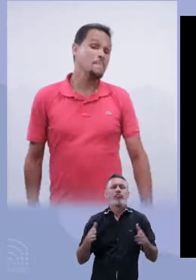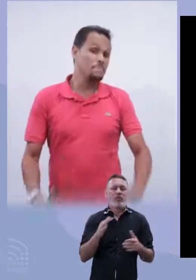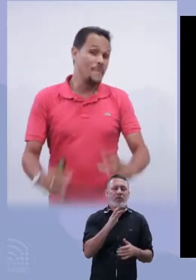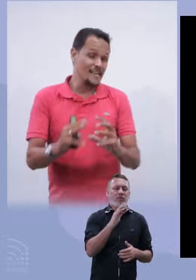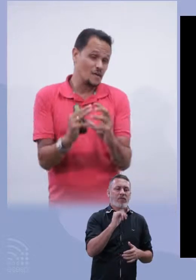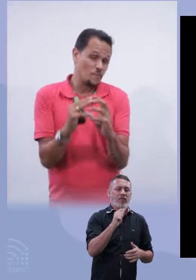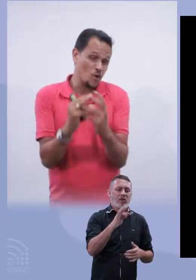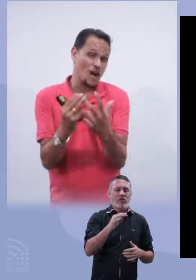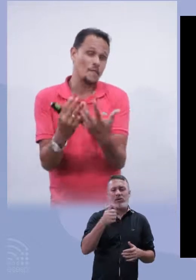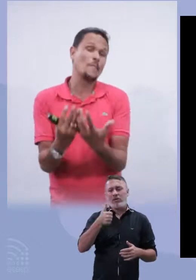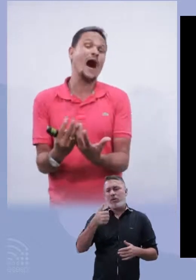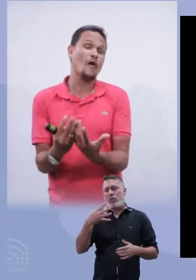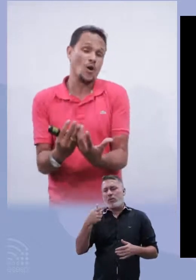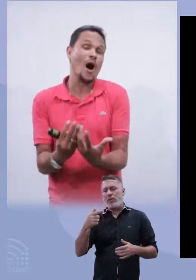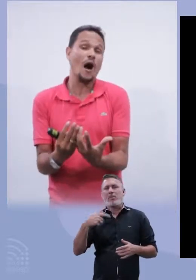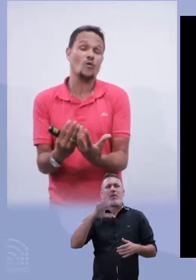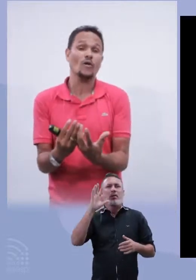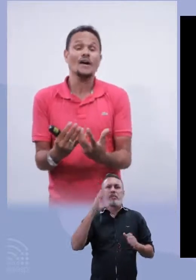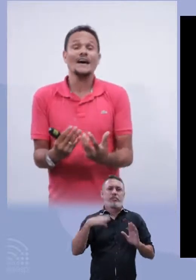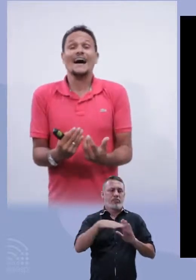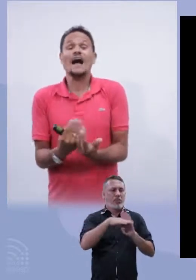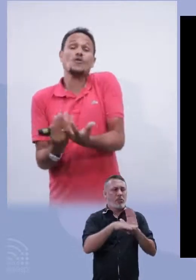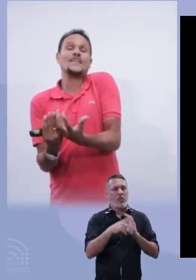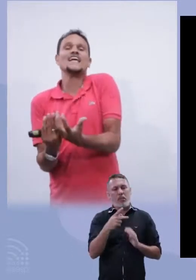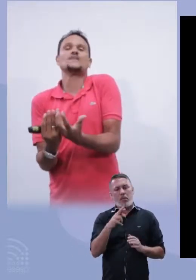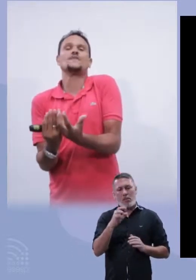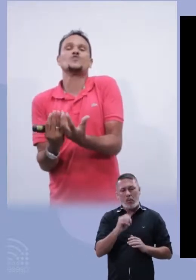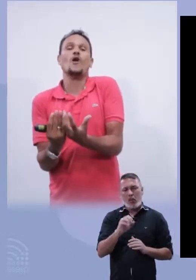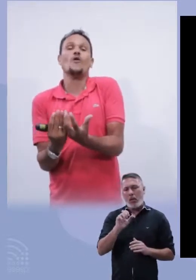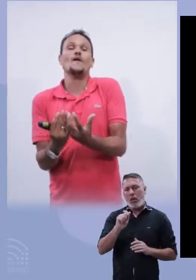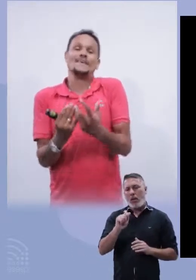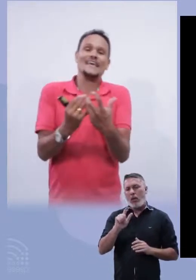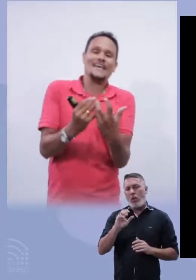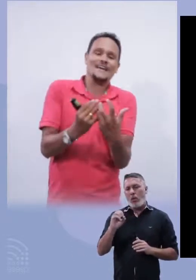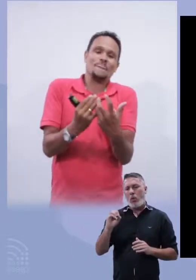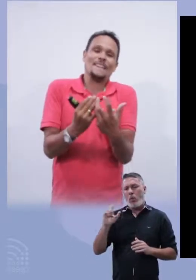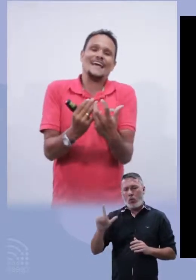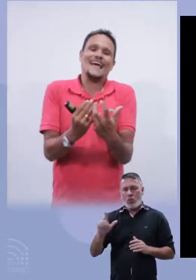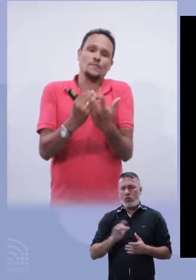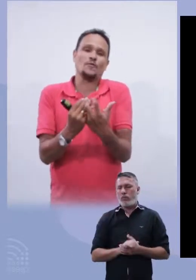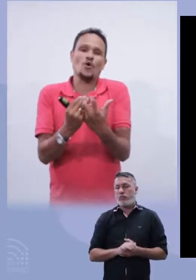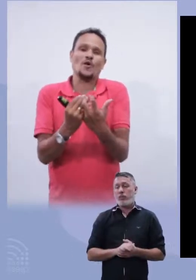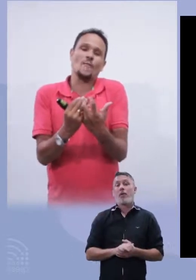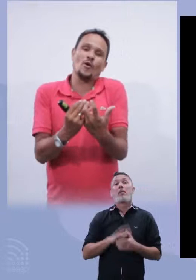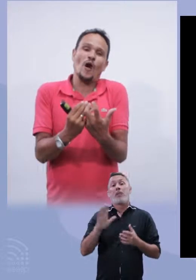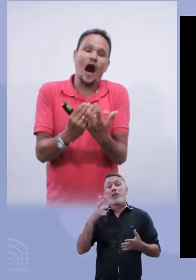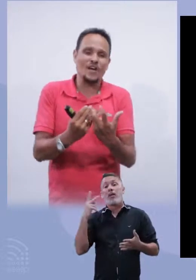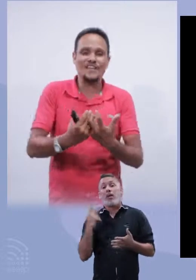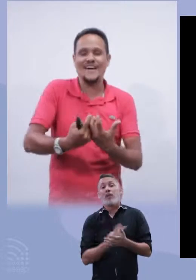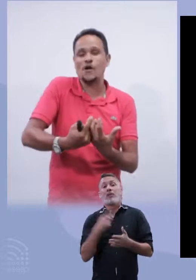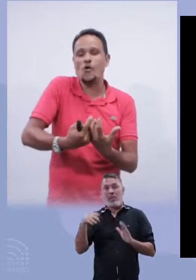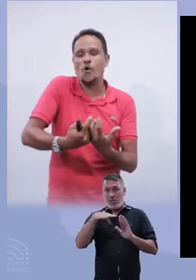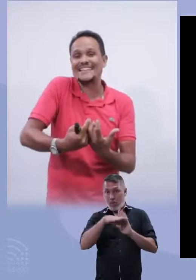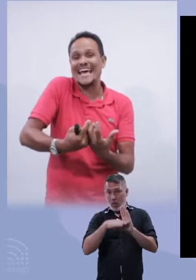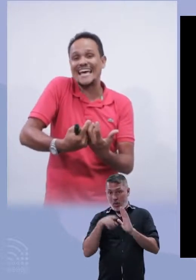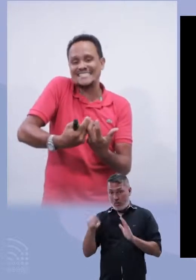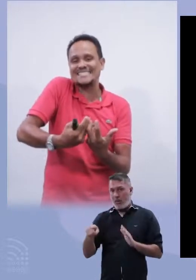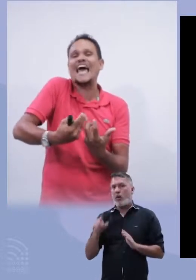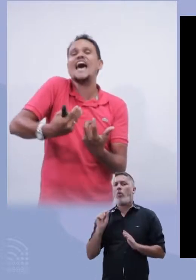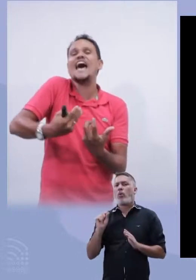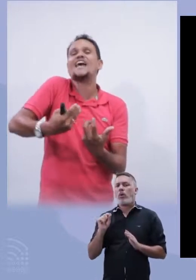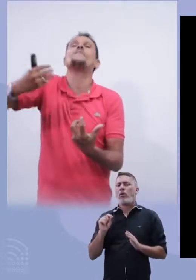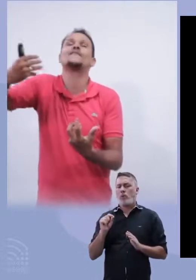atenção desse programa Pro Álcool. Acontece, pessoal, que esse programa Pro Álcool ele vai decolar